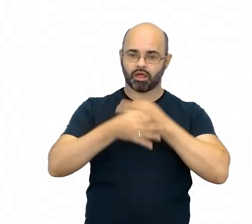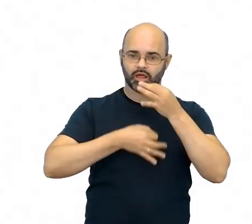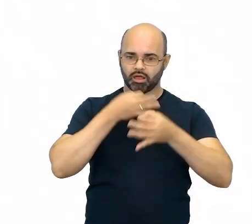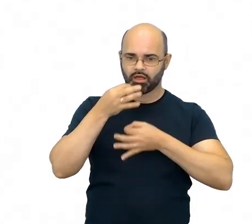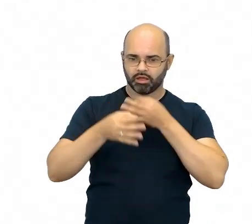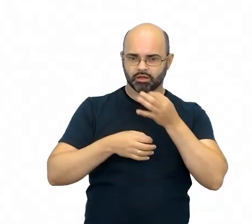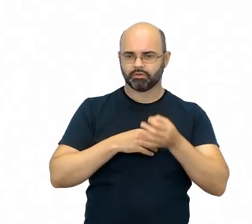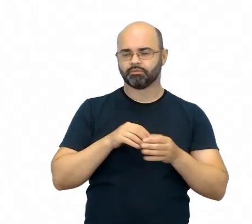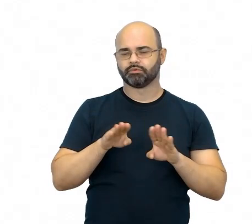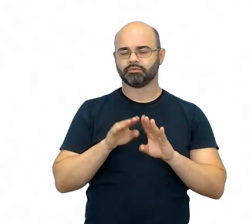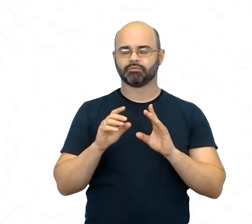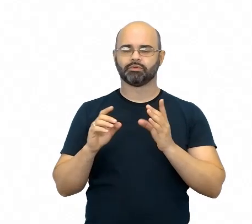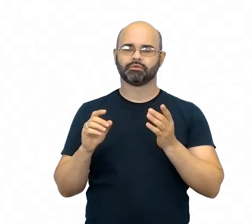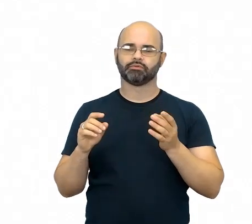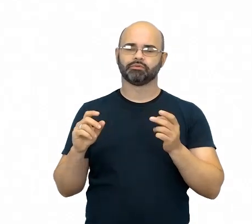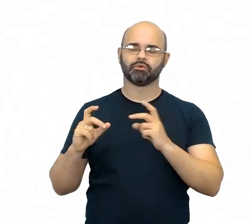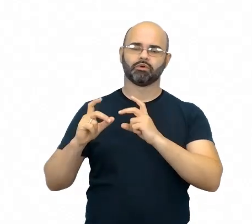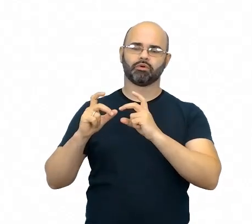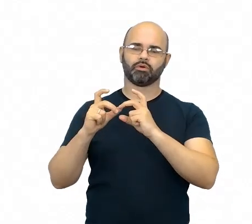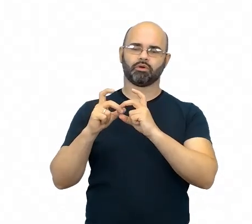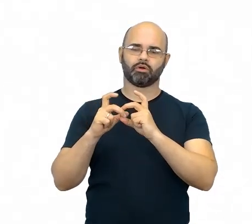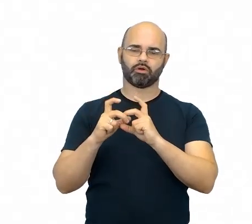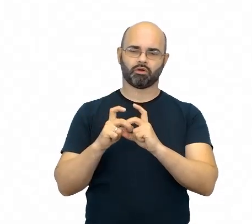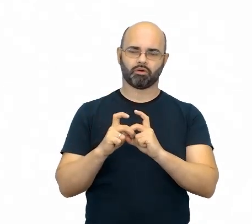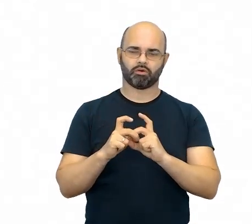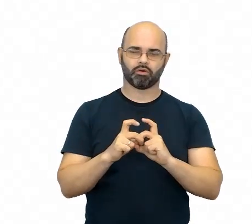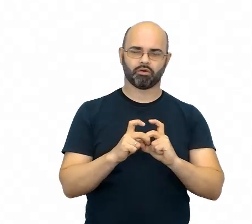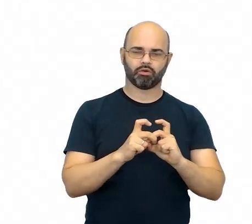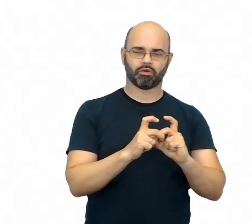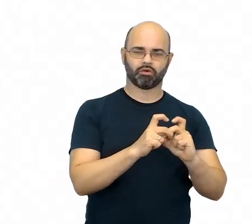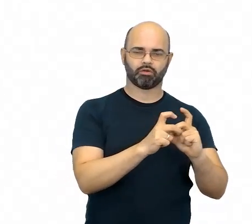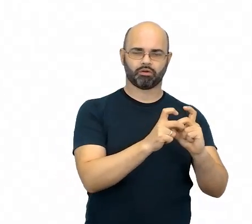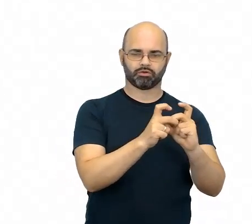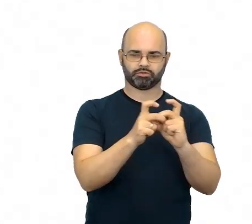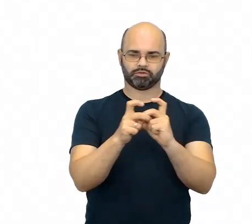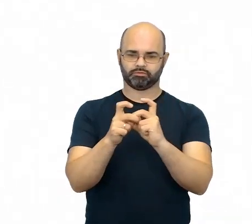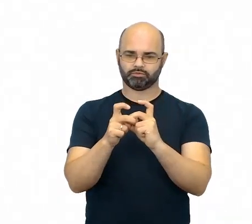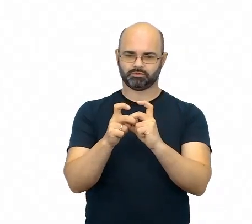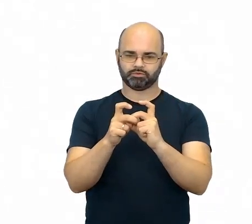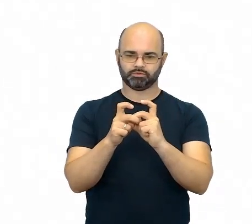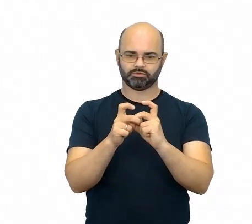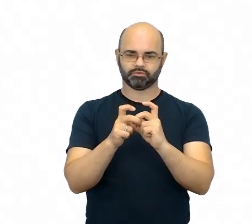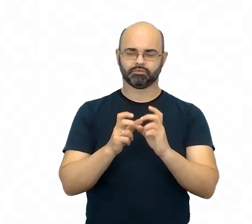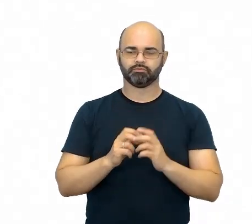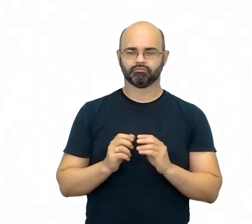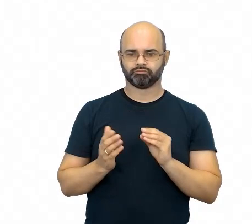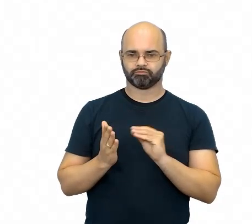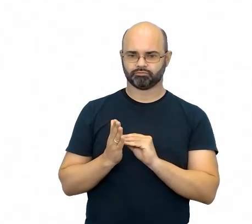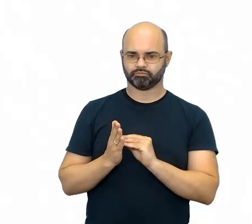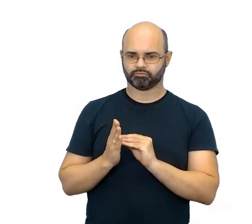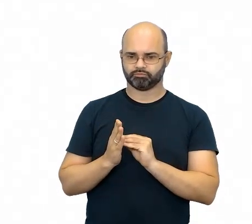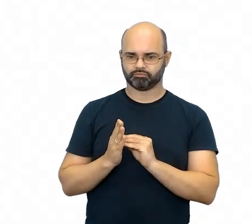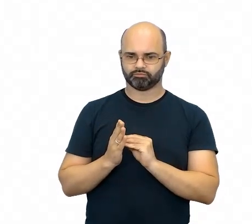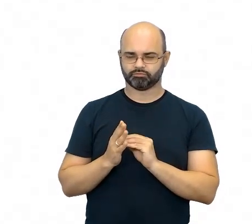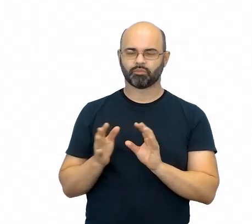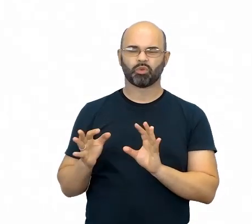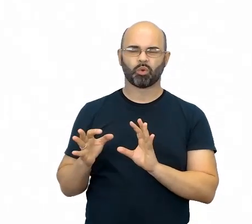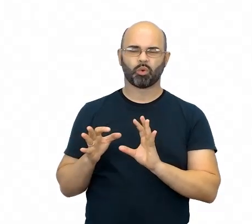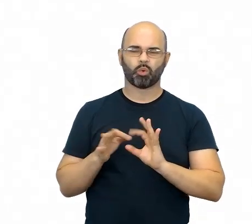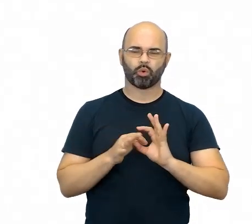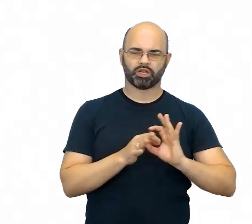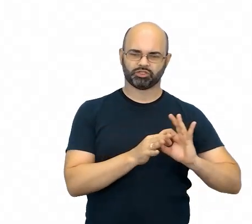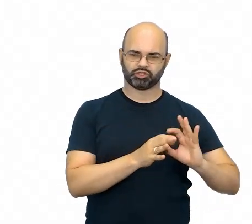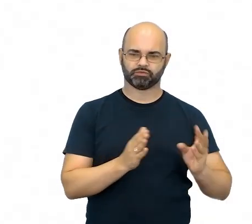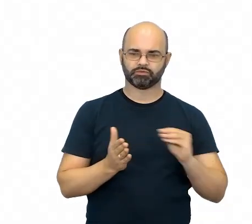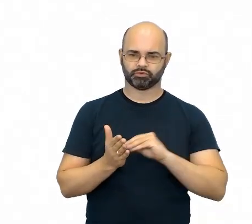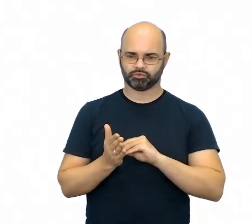dos conectivos, bem como os cuidados que vão garantir que a publicação do comentário